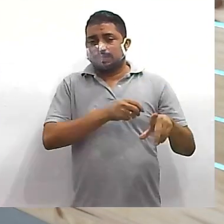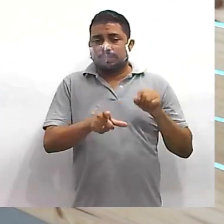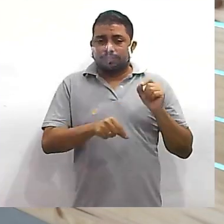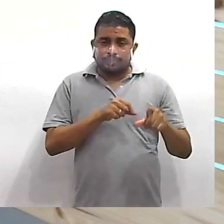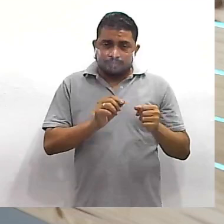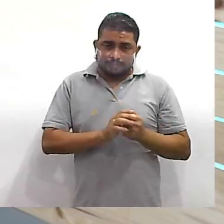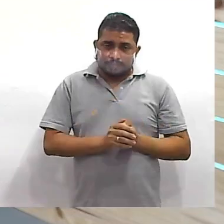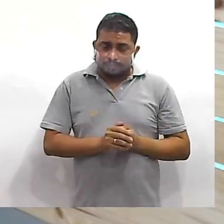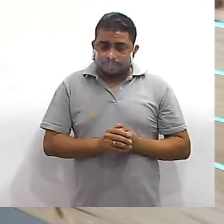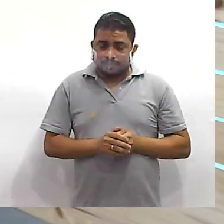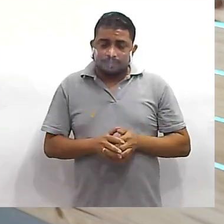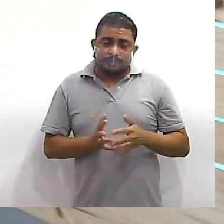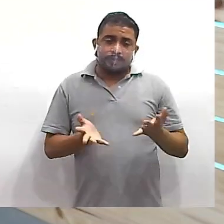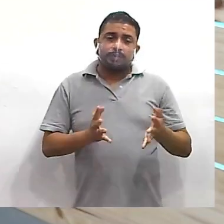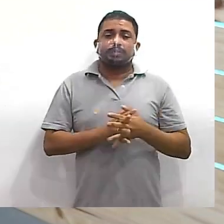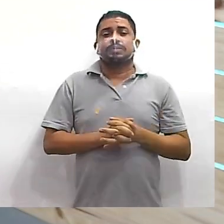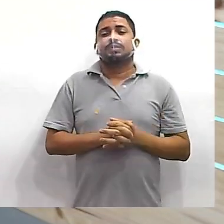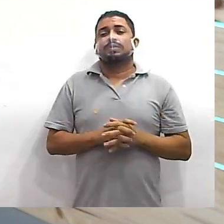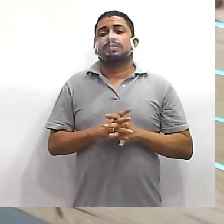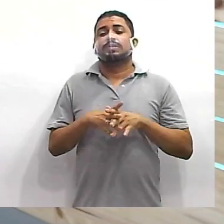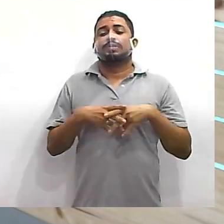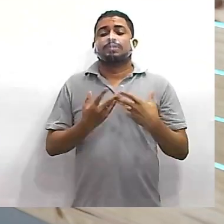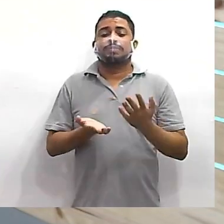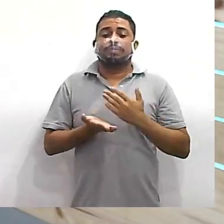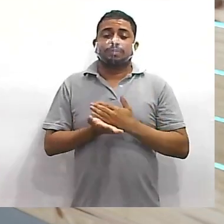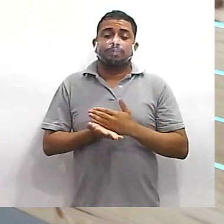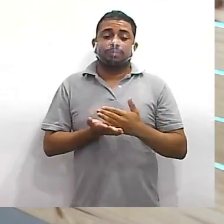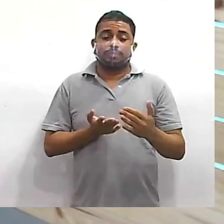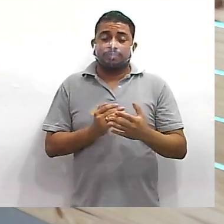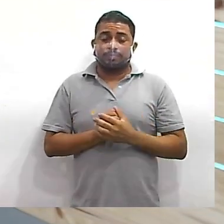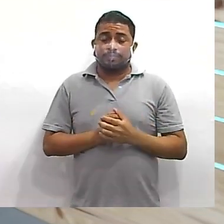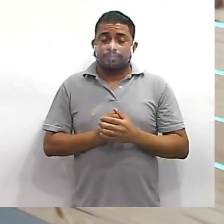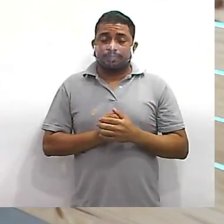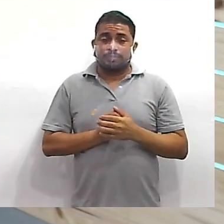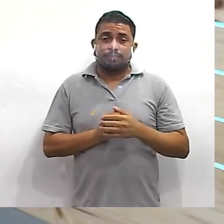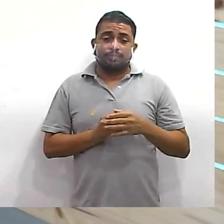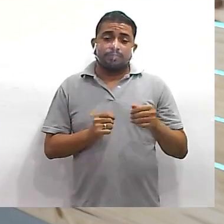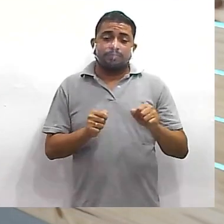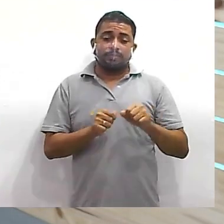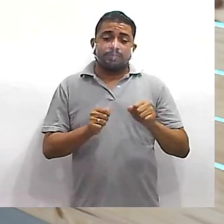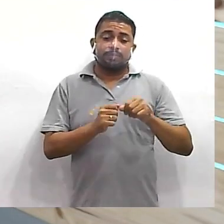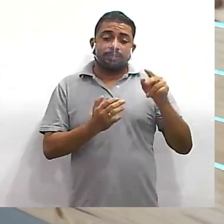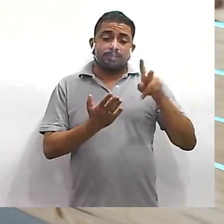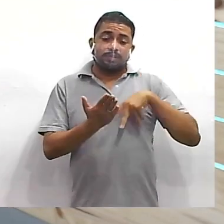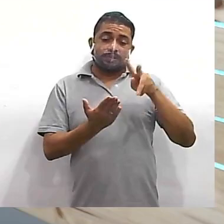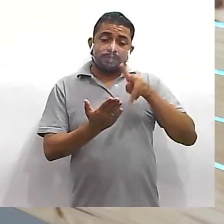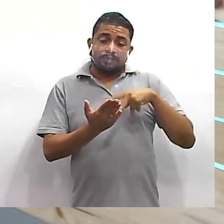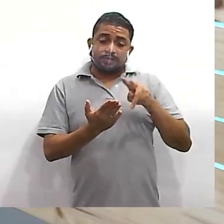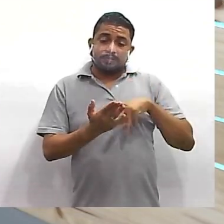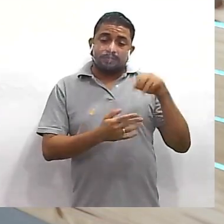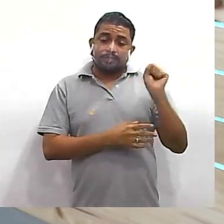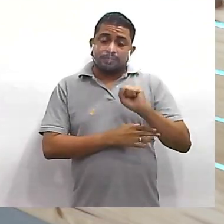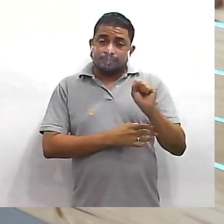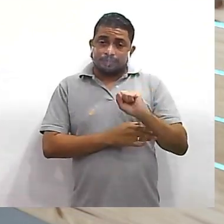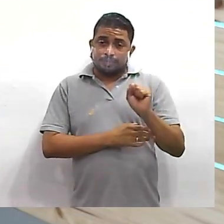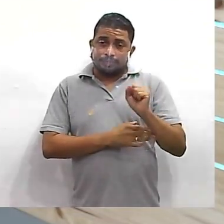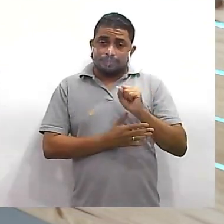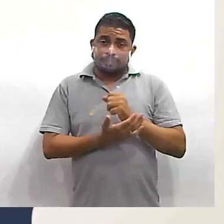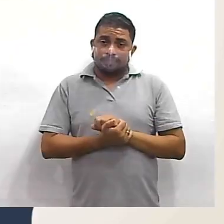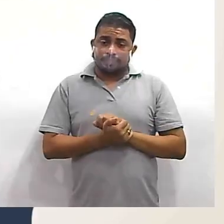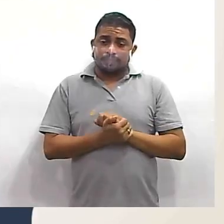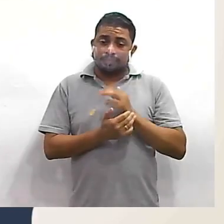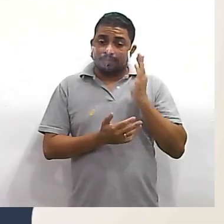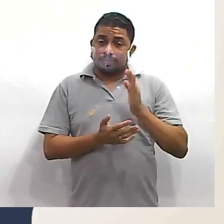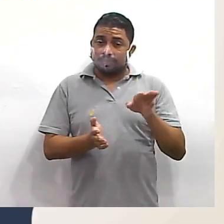ok? Perfeito. Então, vamos começar. Vou fazer a leitura da 8ª competência, né? A gente já está